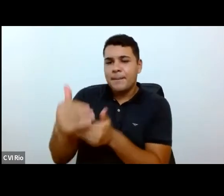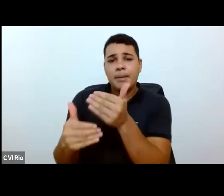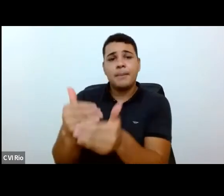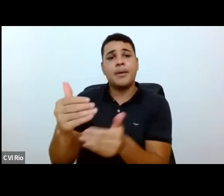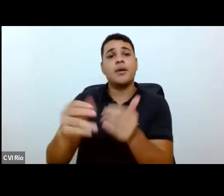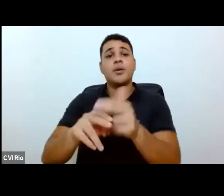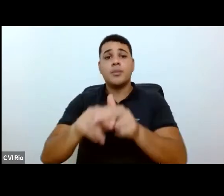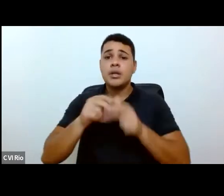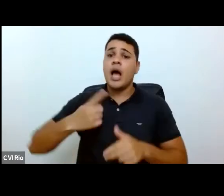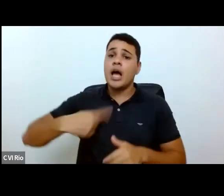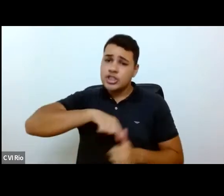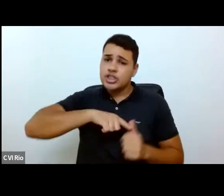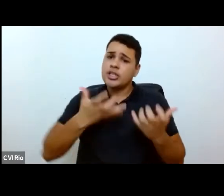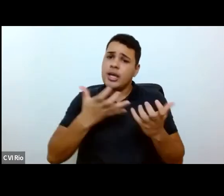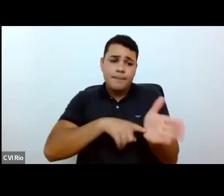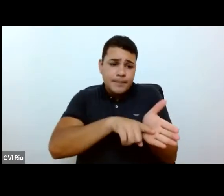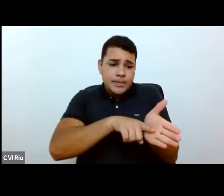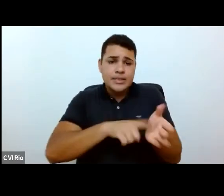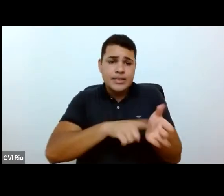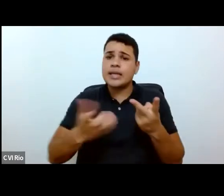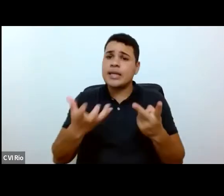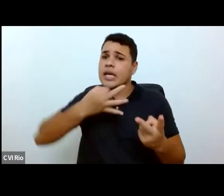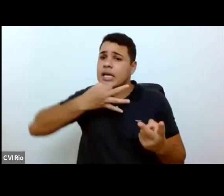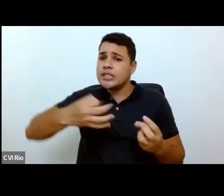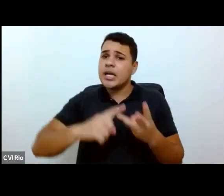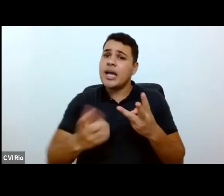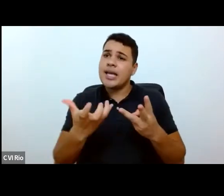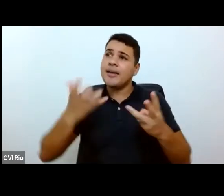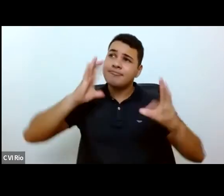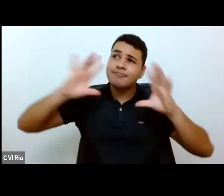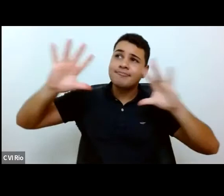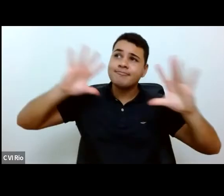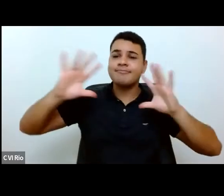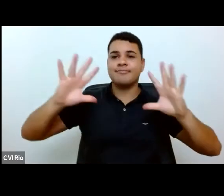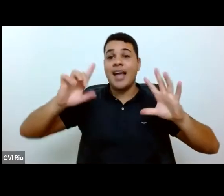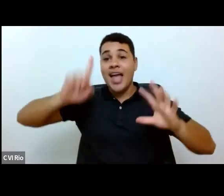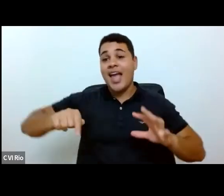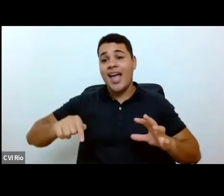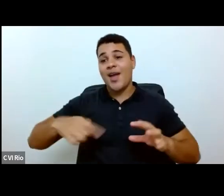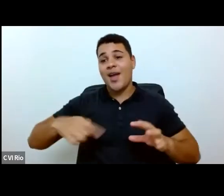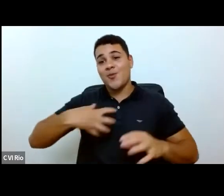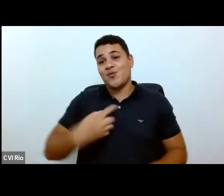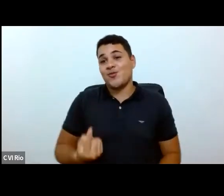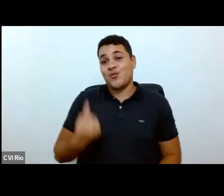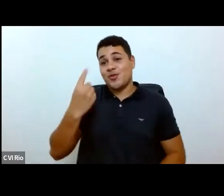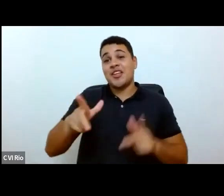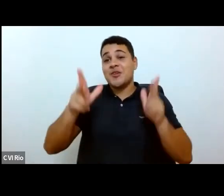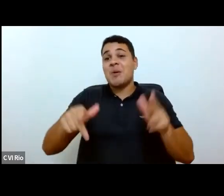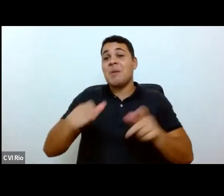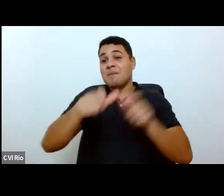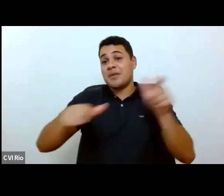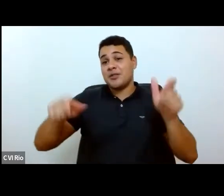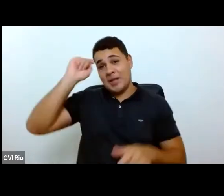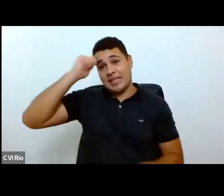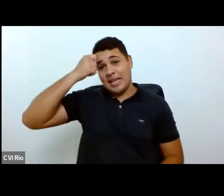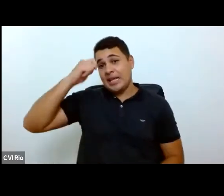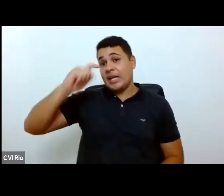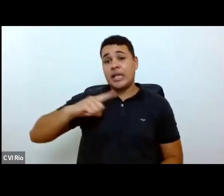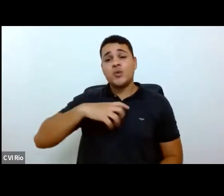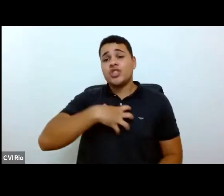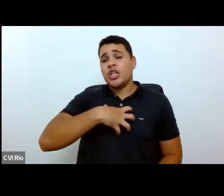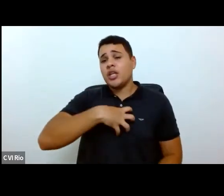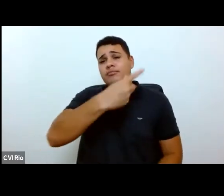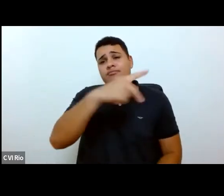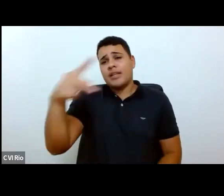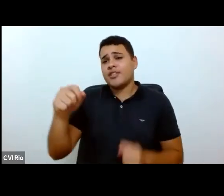criticam, pesquisam, idealizam, é única, né? Assim como as pessoas negras têm, né, as suas formas de fazer tudo isso que eu